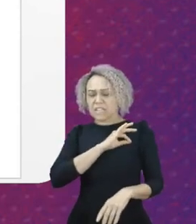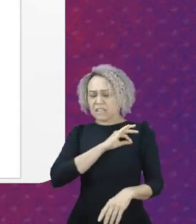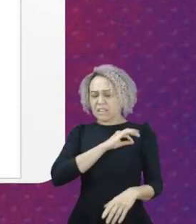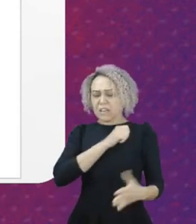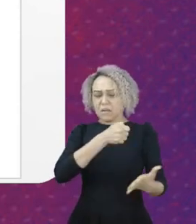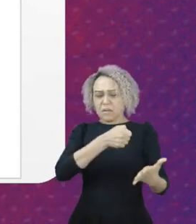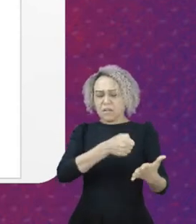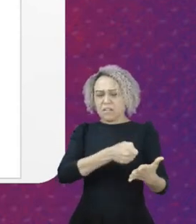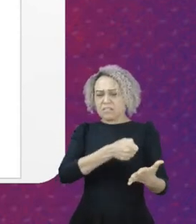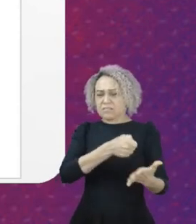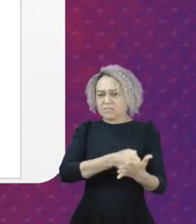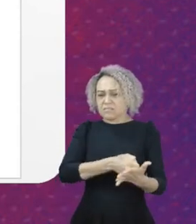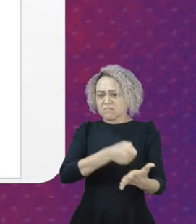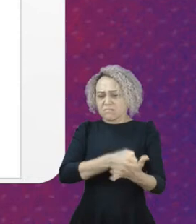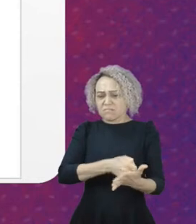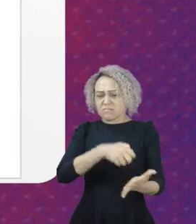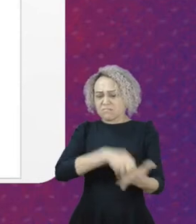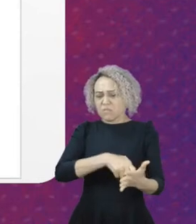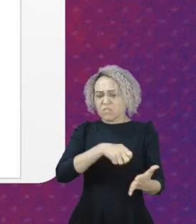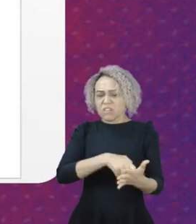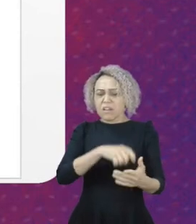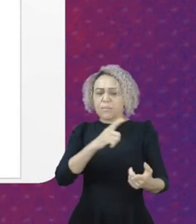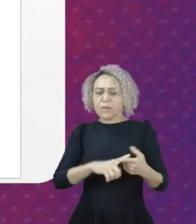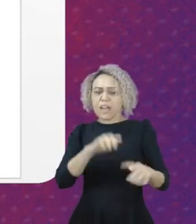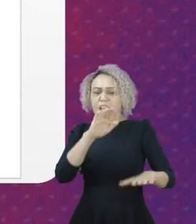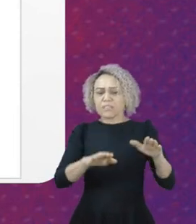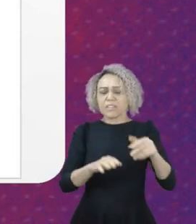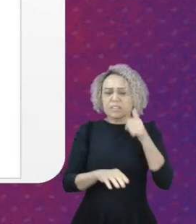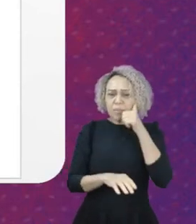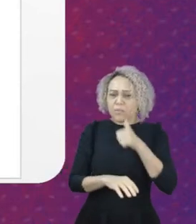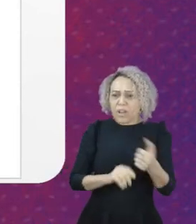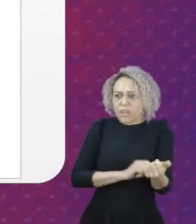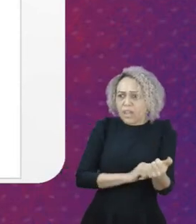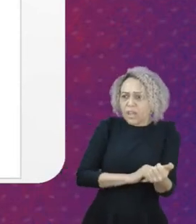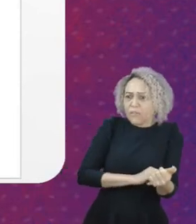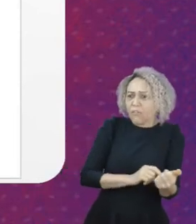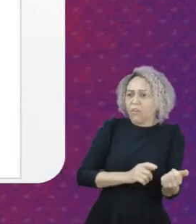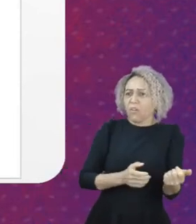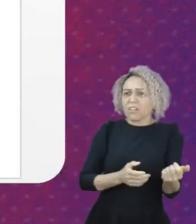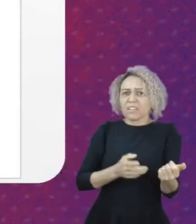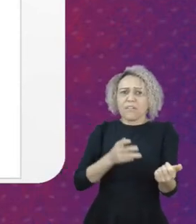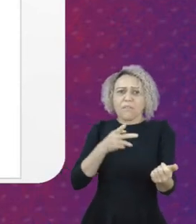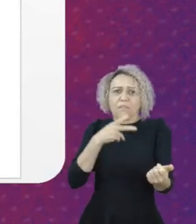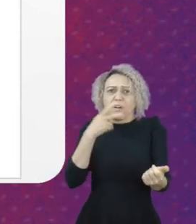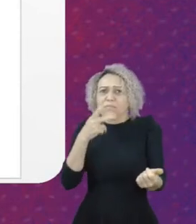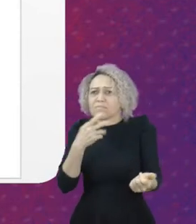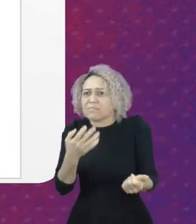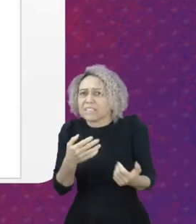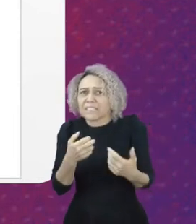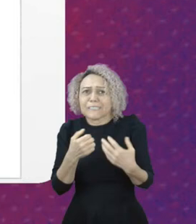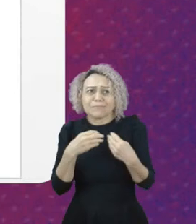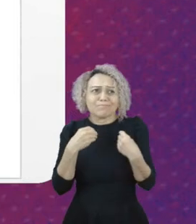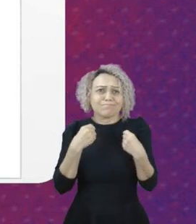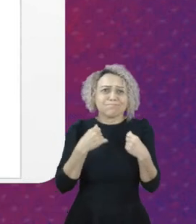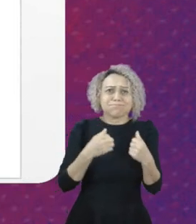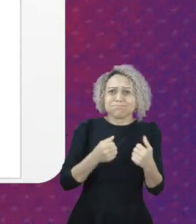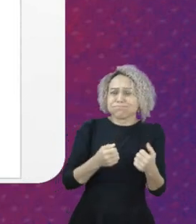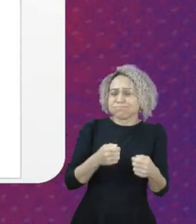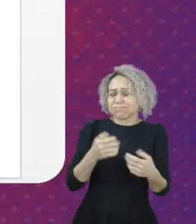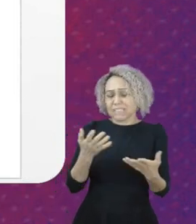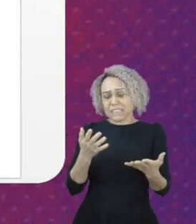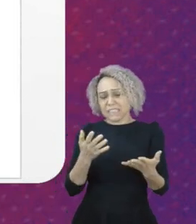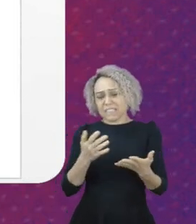estado de extrema violência, tenha passado por extrema violência, frieza, rispidez, falta de atenção, maus tratos